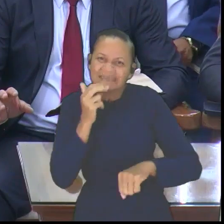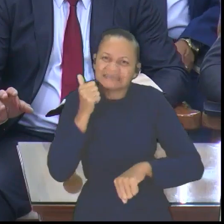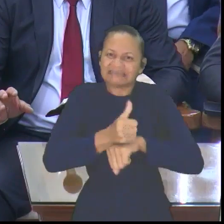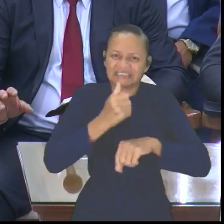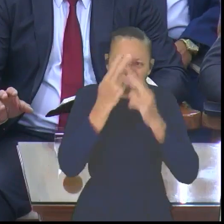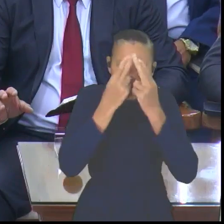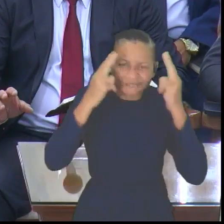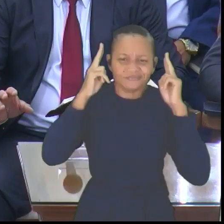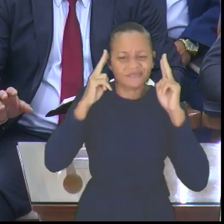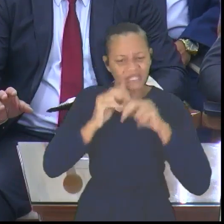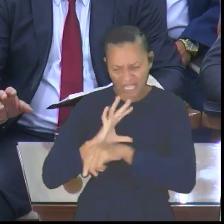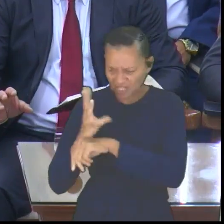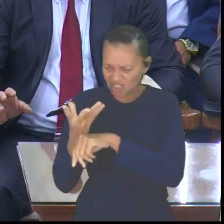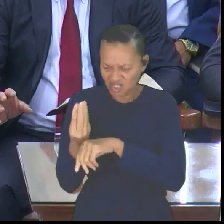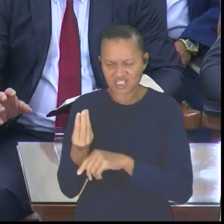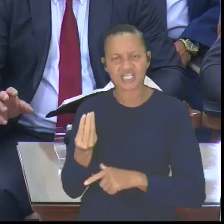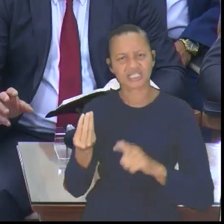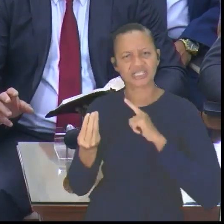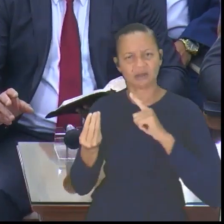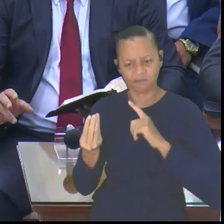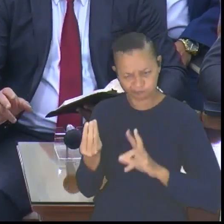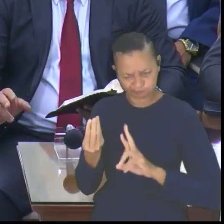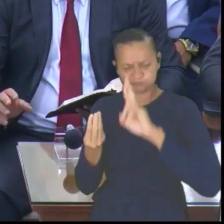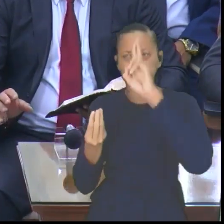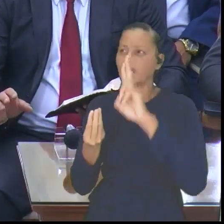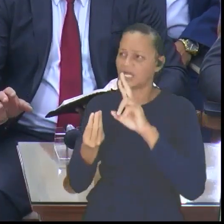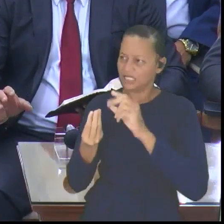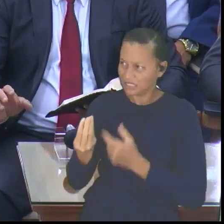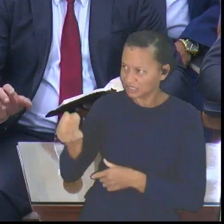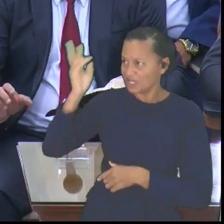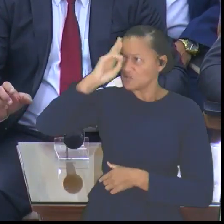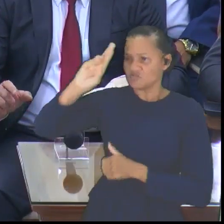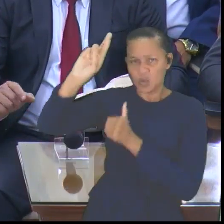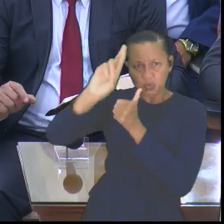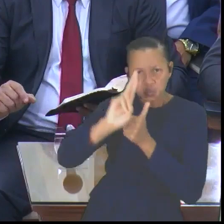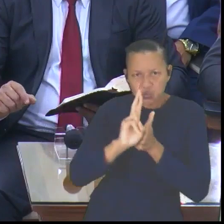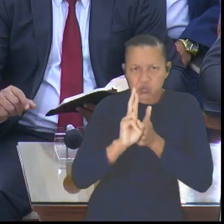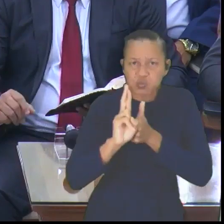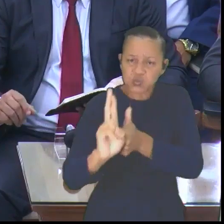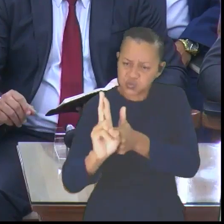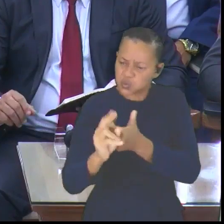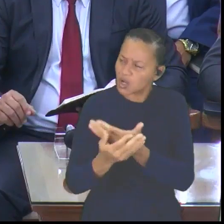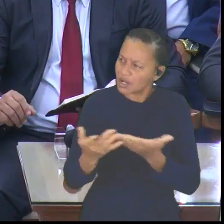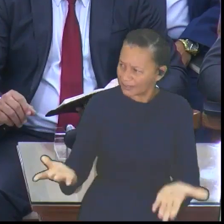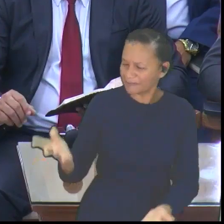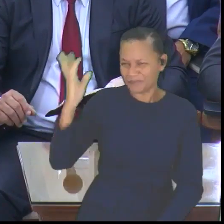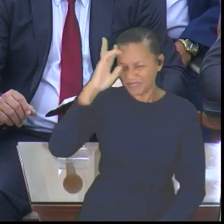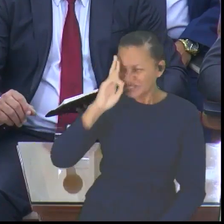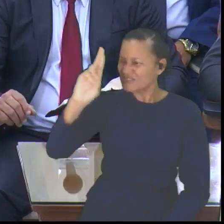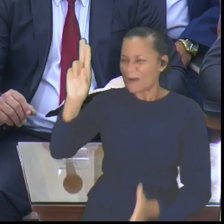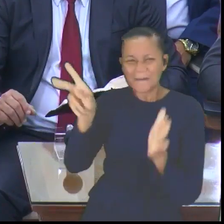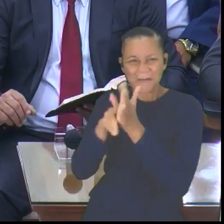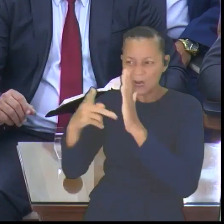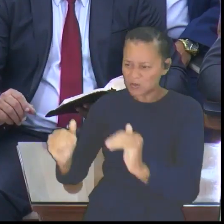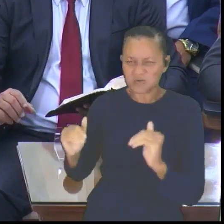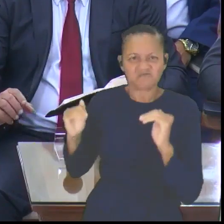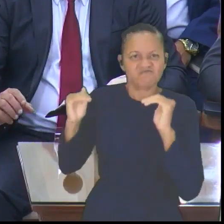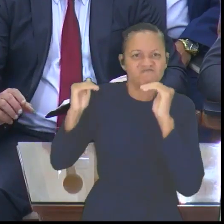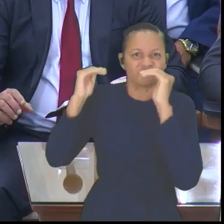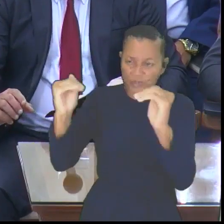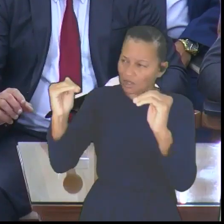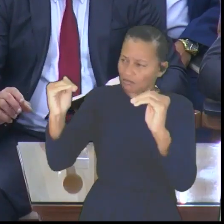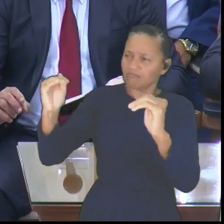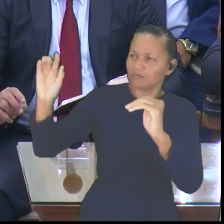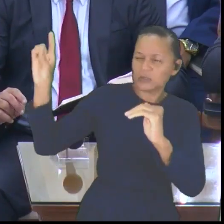um dono, que a igreja ela tem um guia, que a igreja ela tem um Senhor soberano